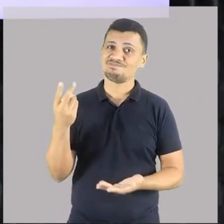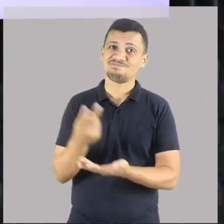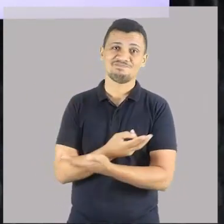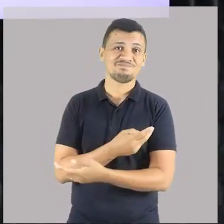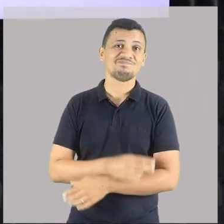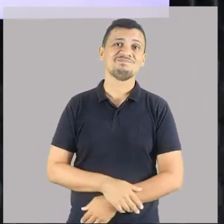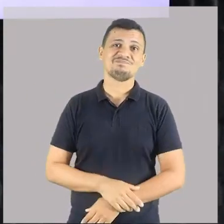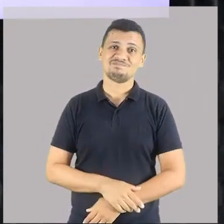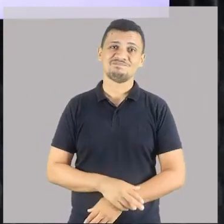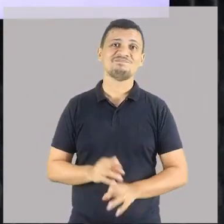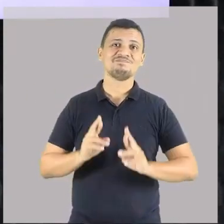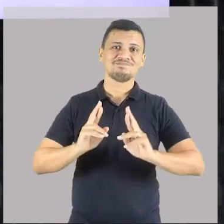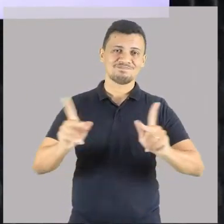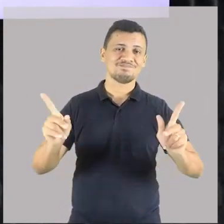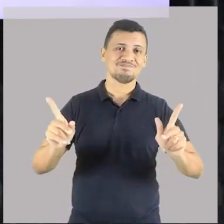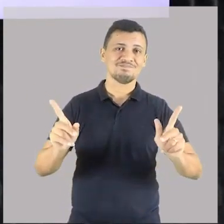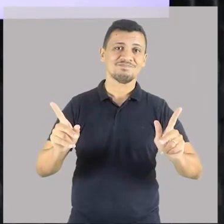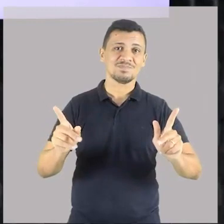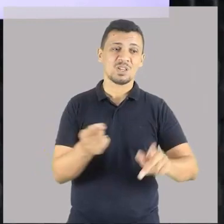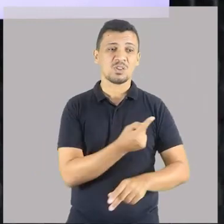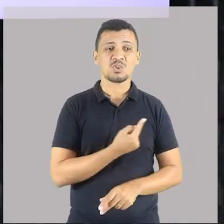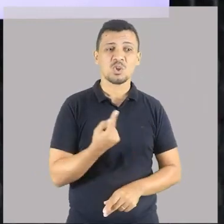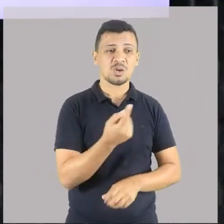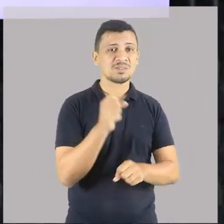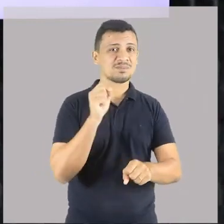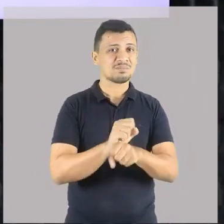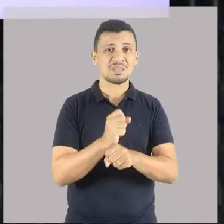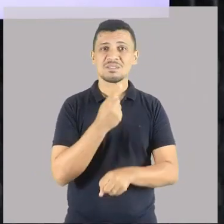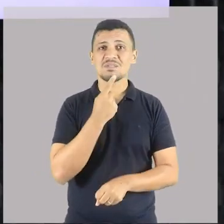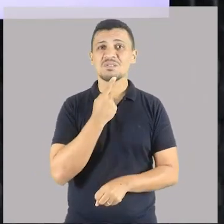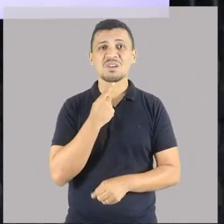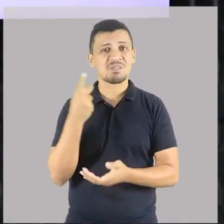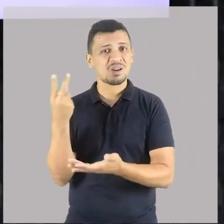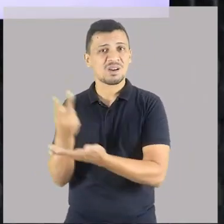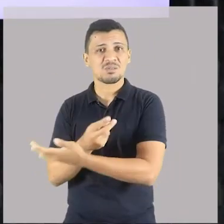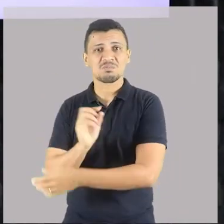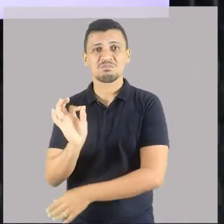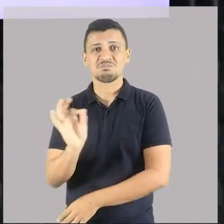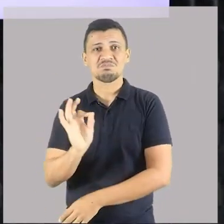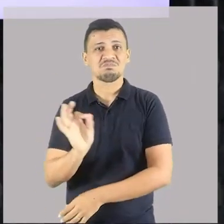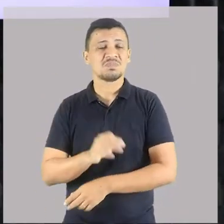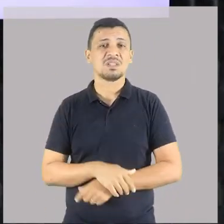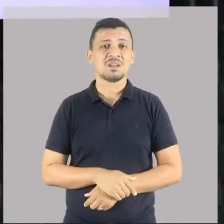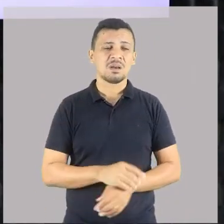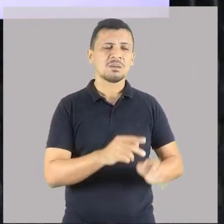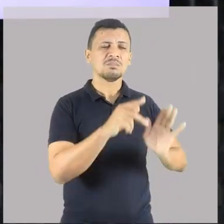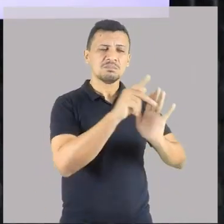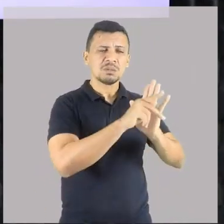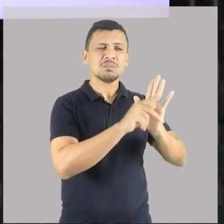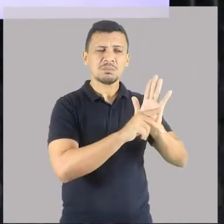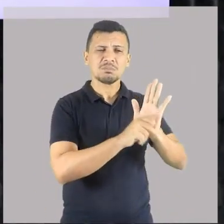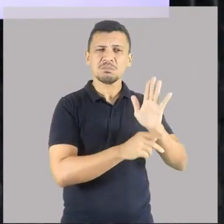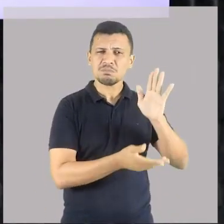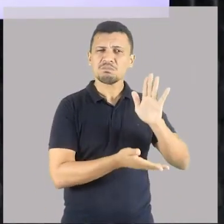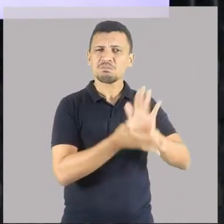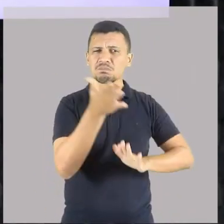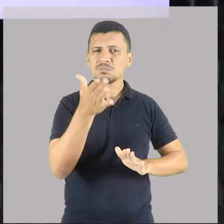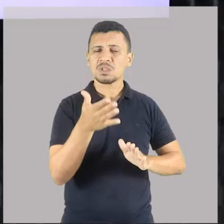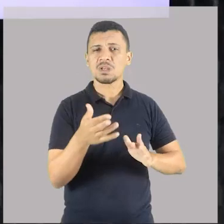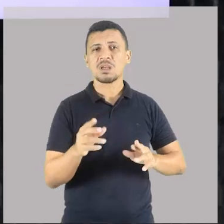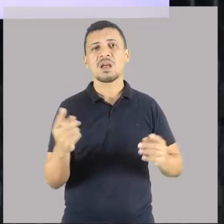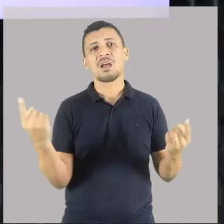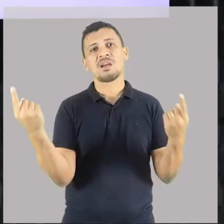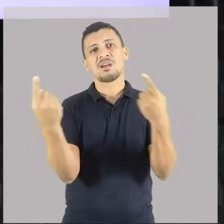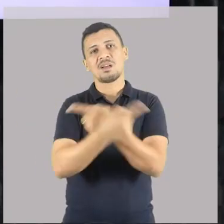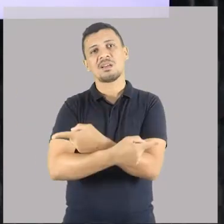Aconteceu diferente. Não aconteceu do jeito que desejávamos. Então, o fato de ter sido planejada, certo? Está em